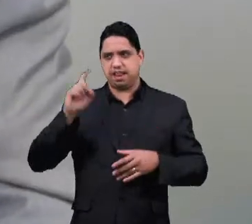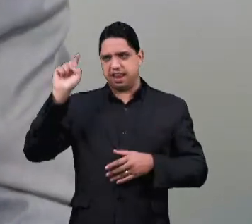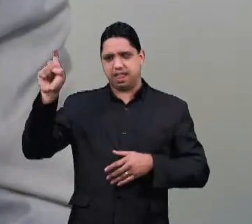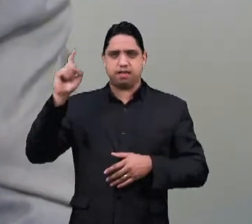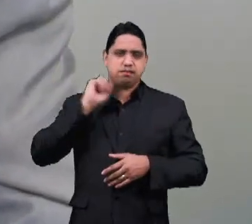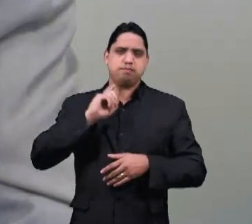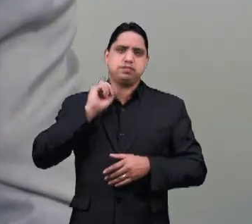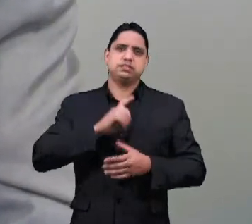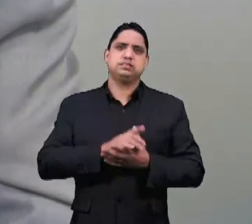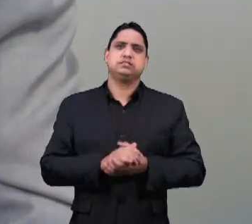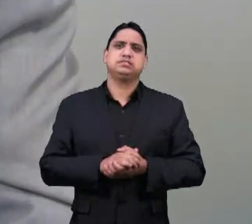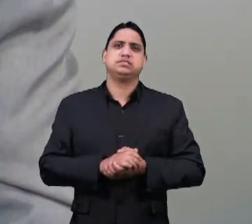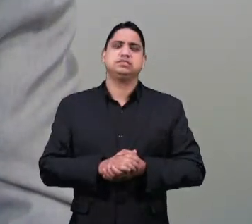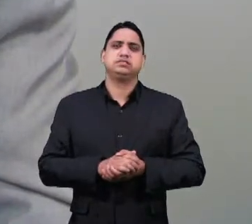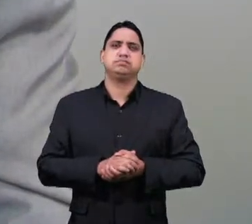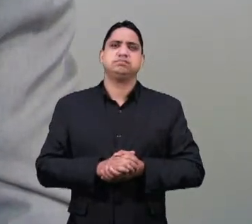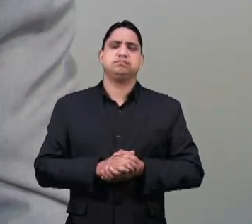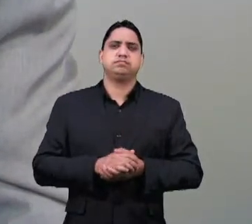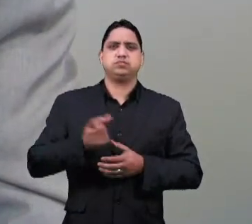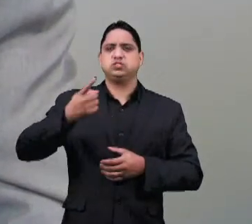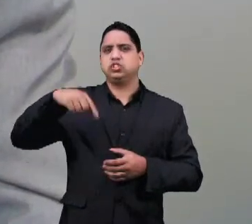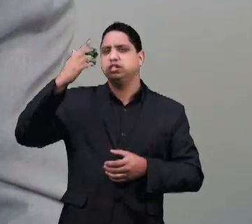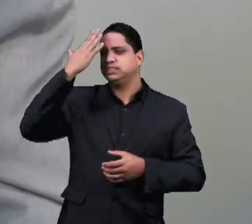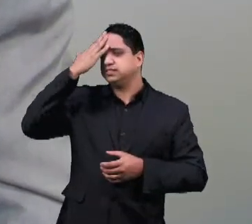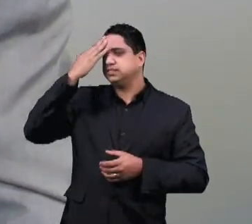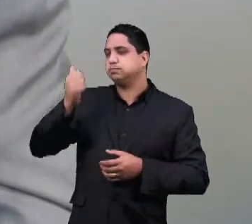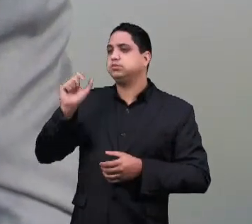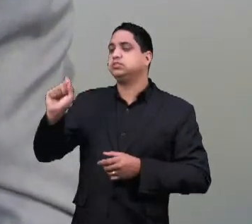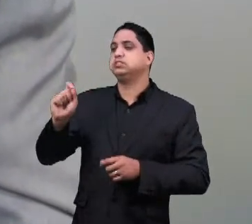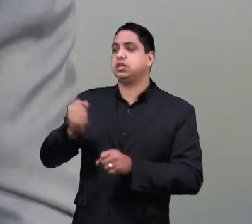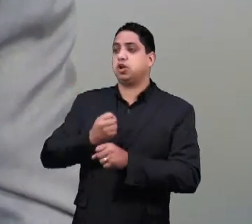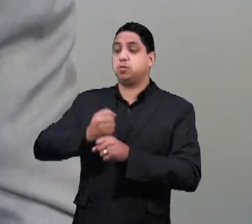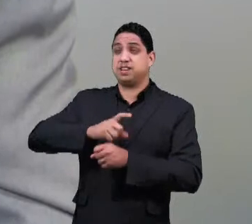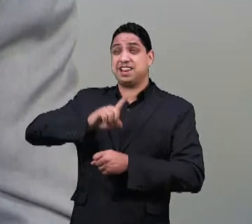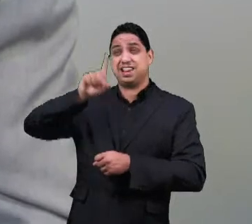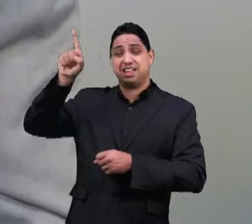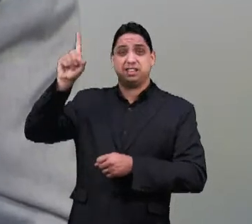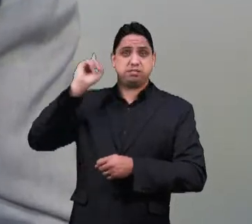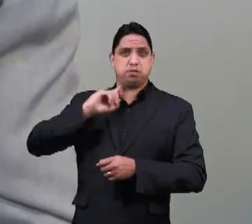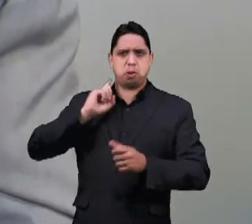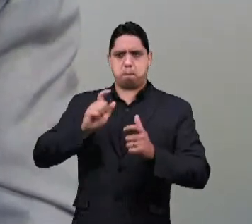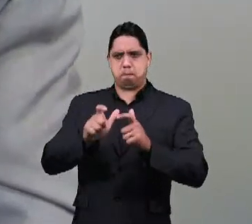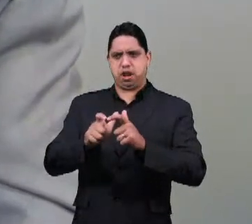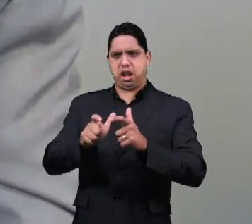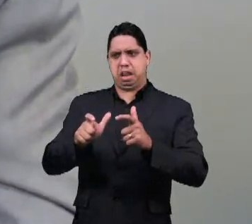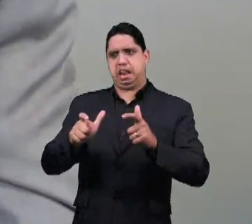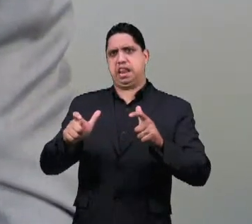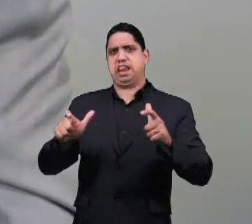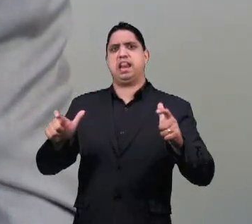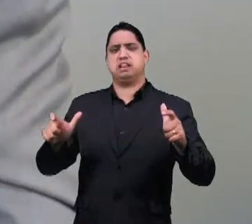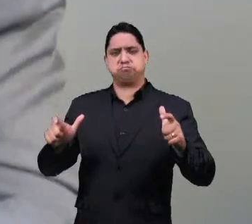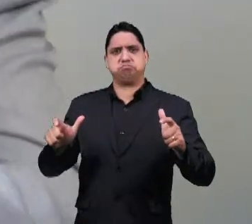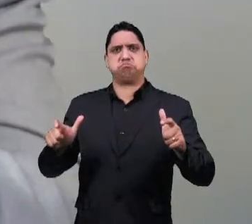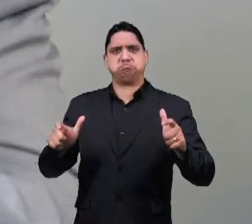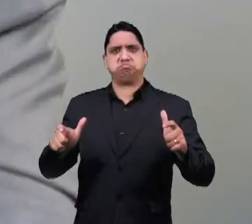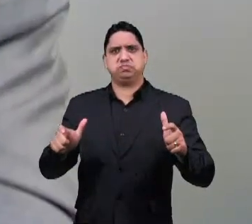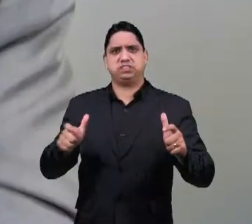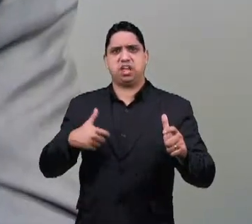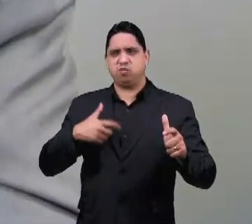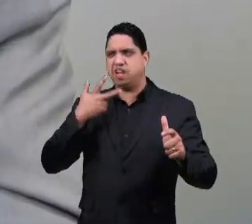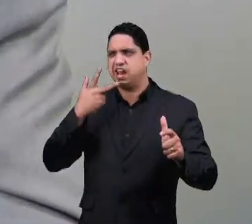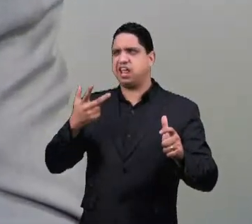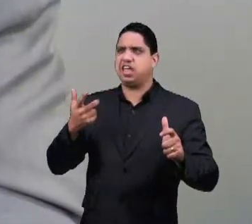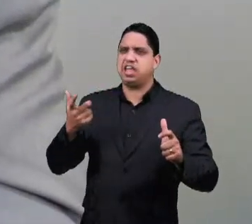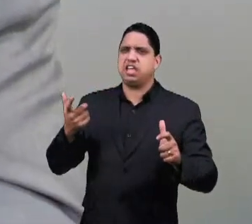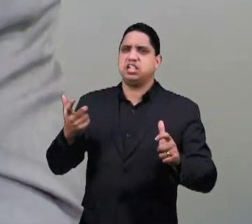tudo mais, a gente sabe que a obra lá em Minas Gerais, ela cresceu muito. Eu falei outro dia,